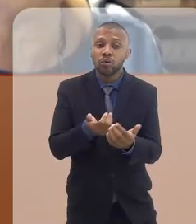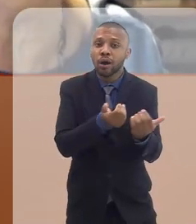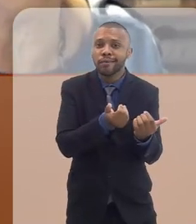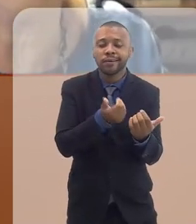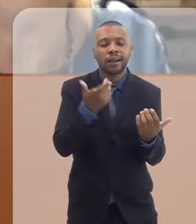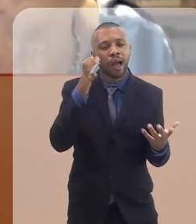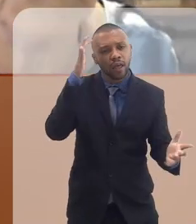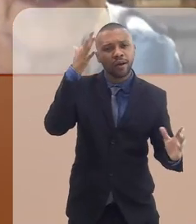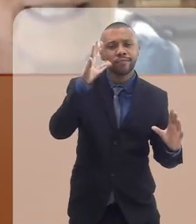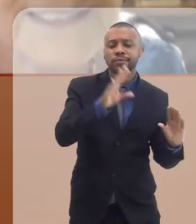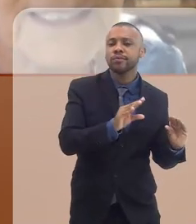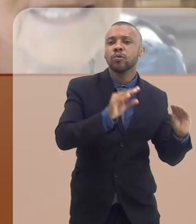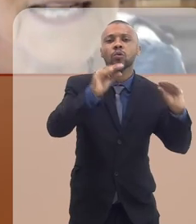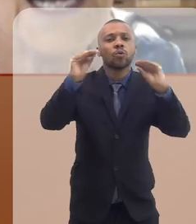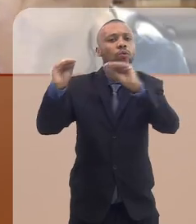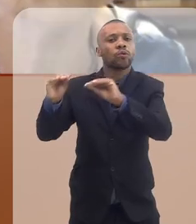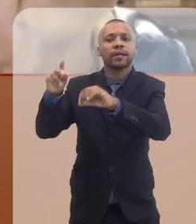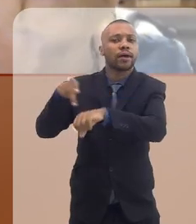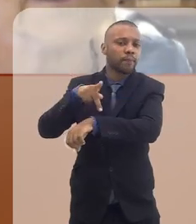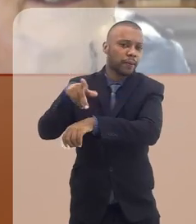vai embora, ele não vê